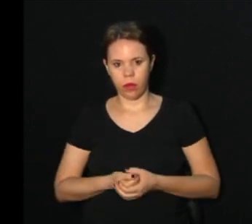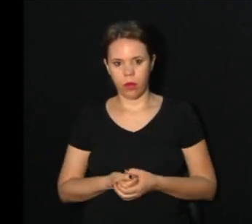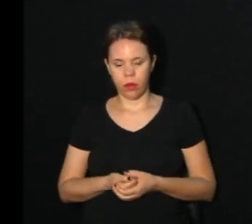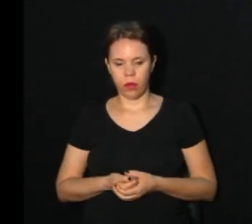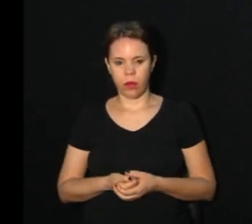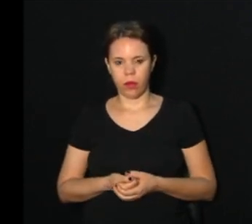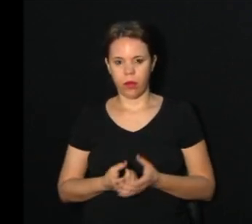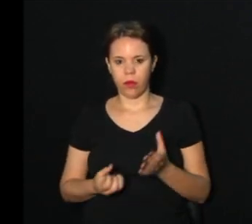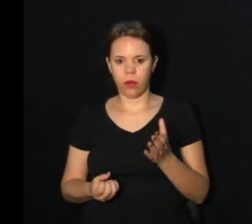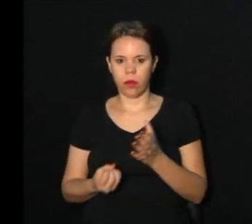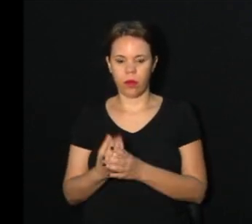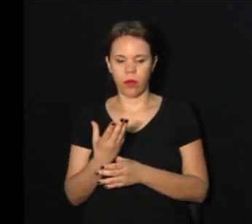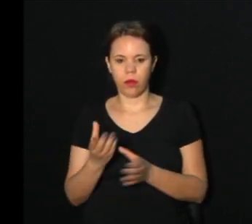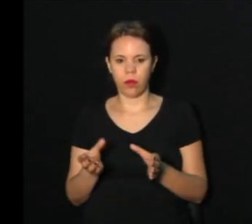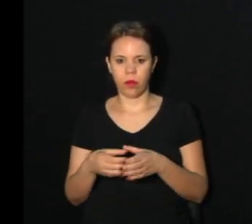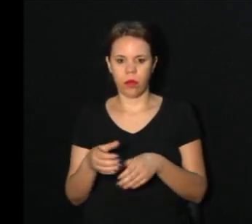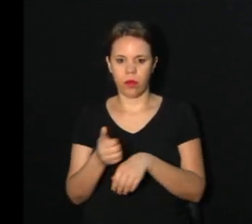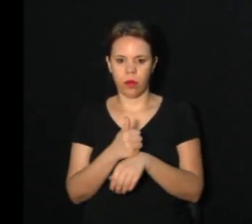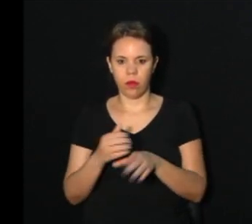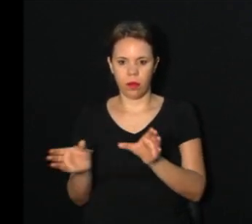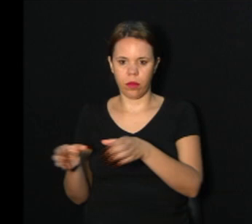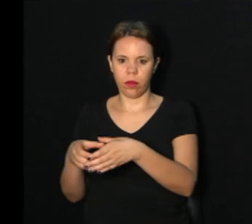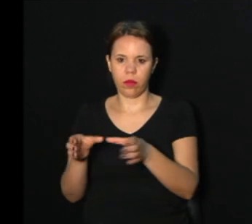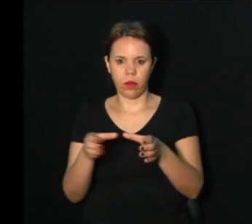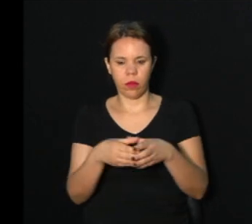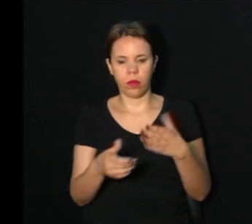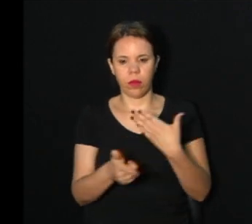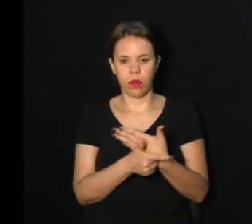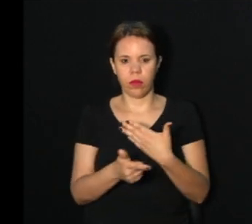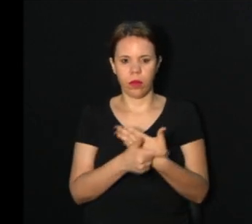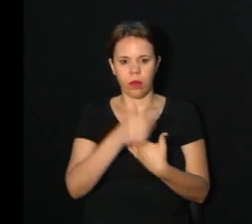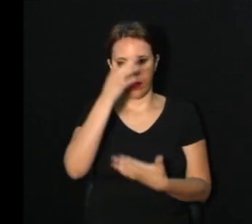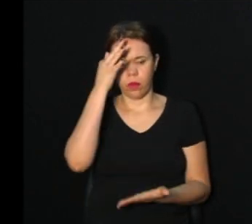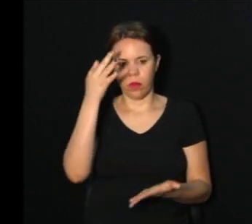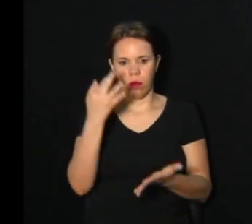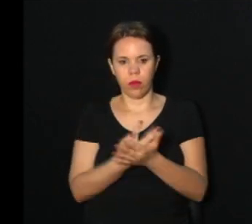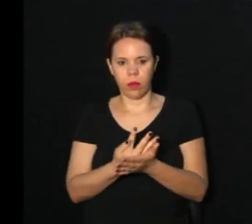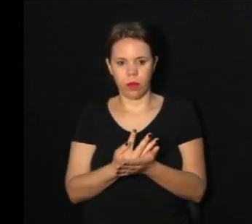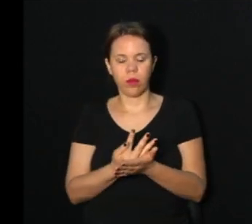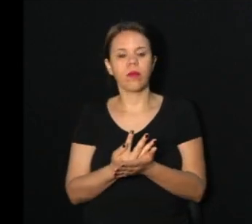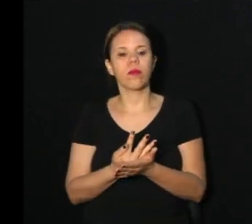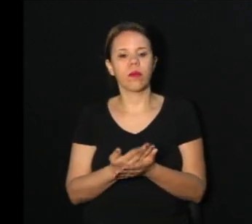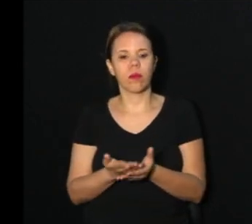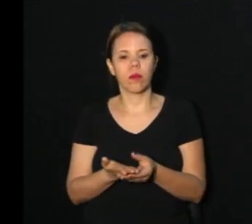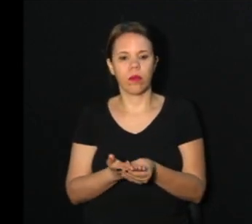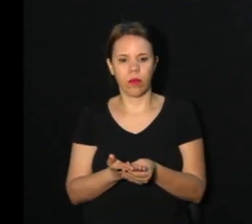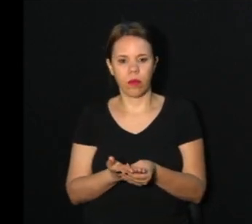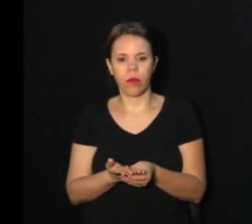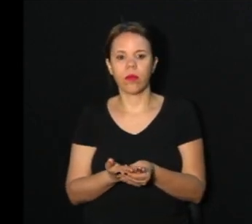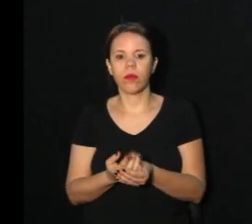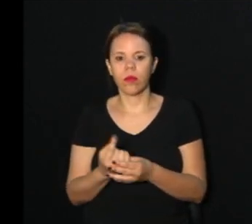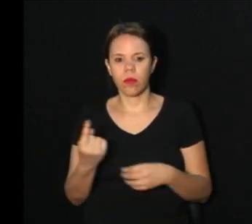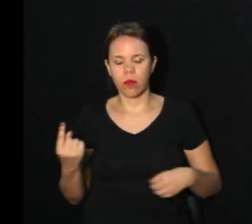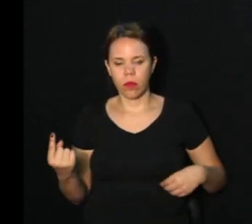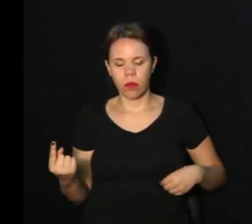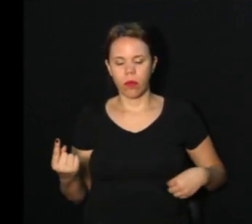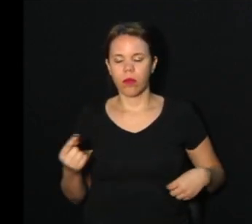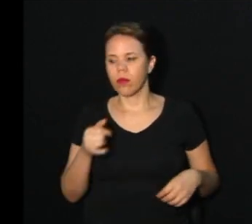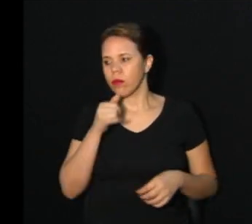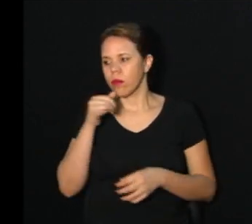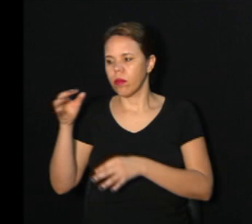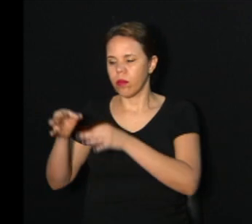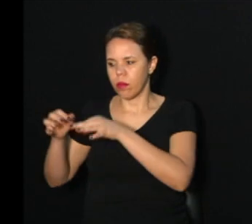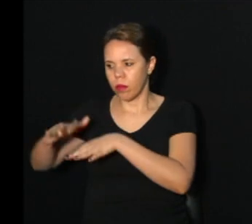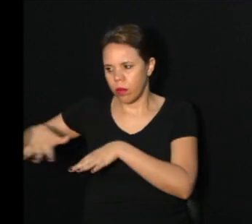a criação dos cargos em comissão e as funções de confiança previstas no anexo 1, que são, na verdade, procurador-geral,